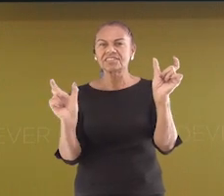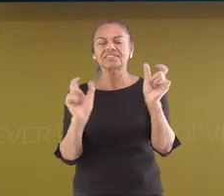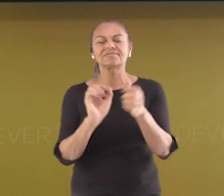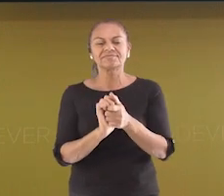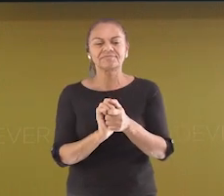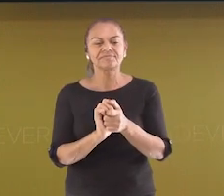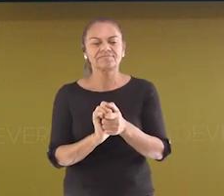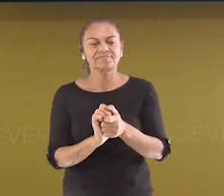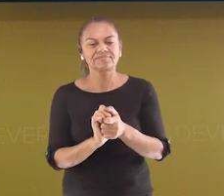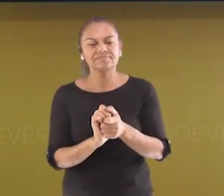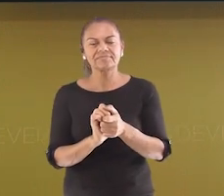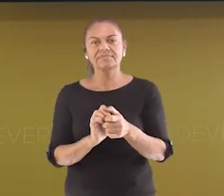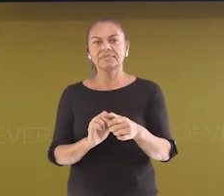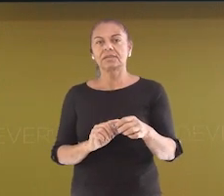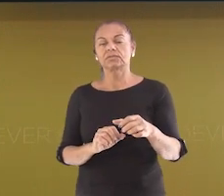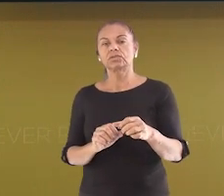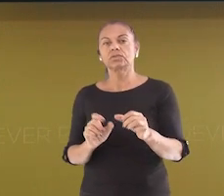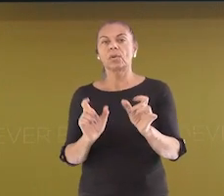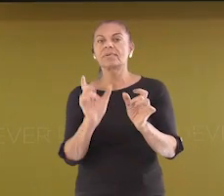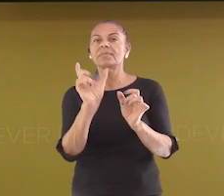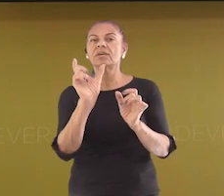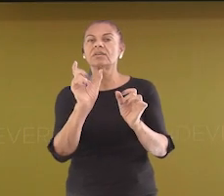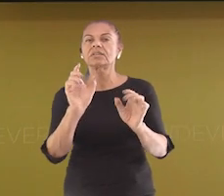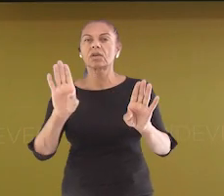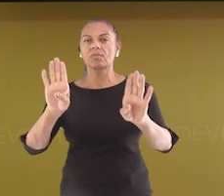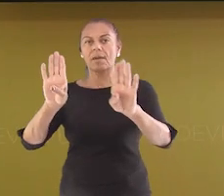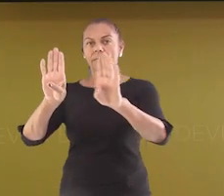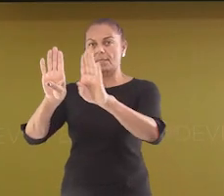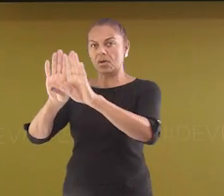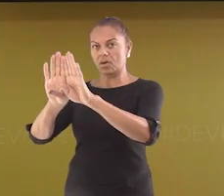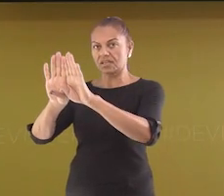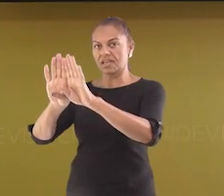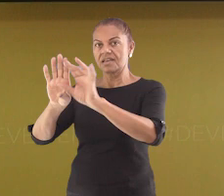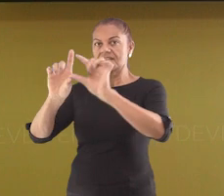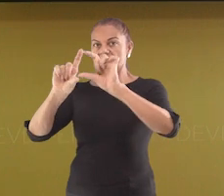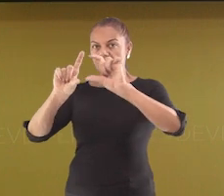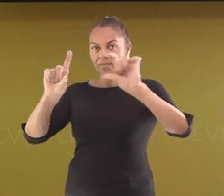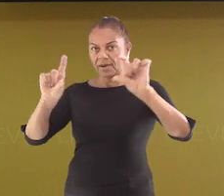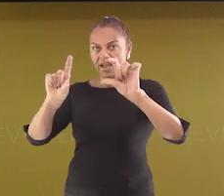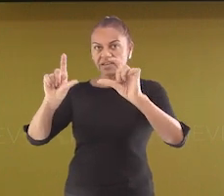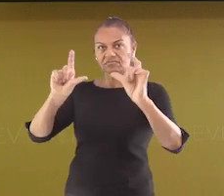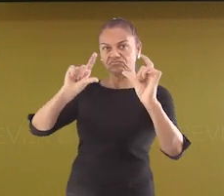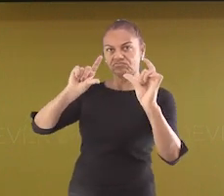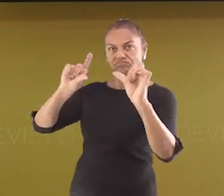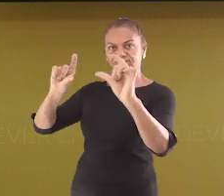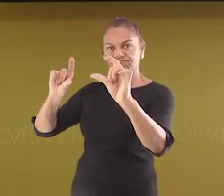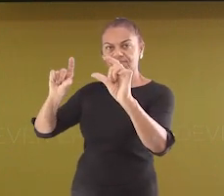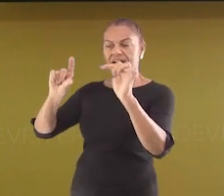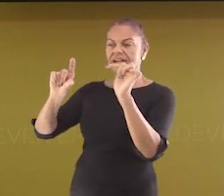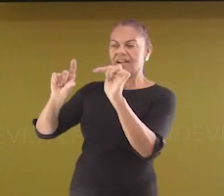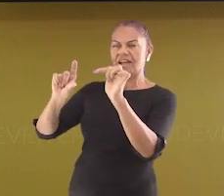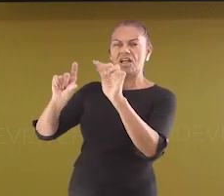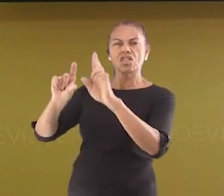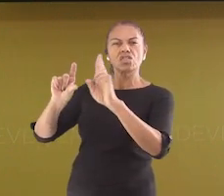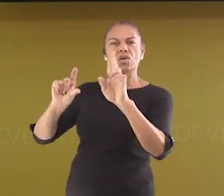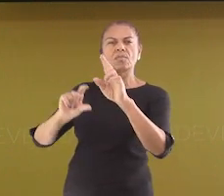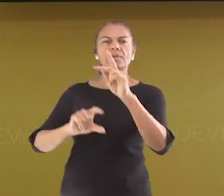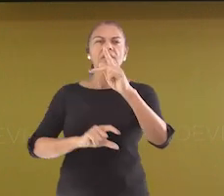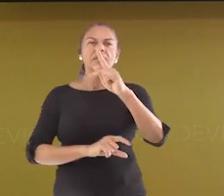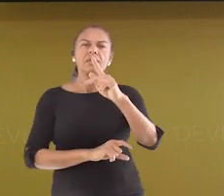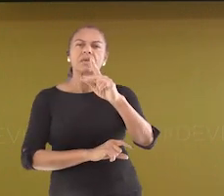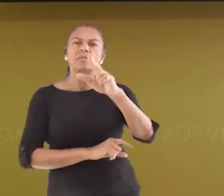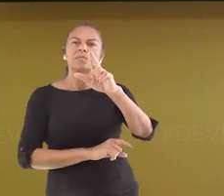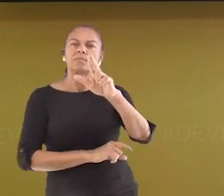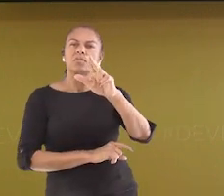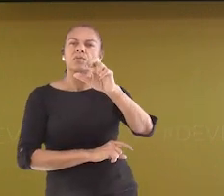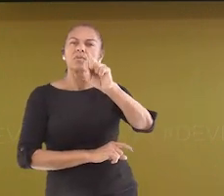conhecimentos? Vamos lá. Questão número 1. Vamos ler essa tirinha do cartunista Adão Iturrus Garay. Olhem